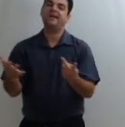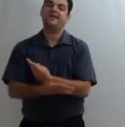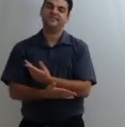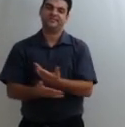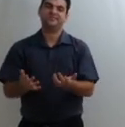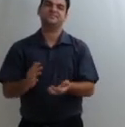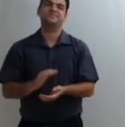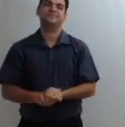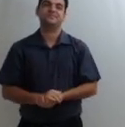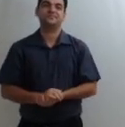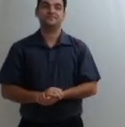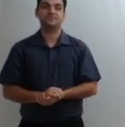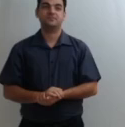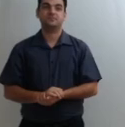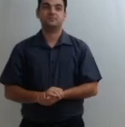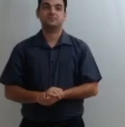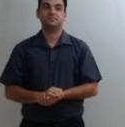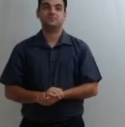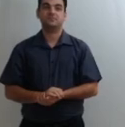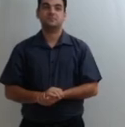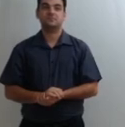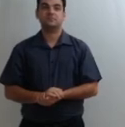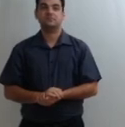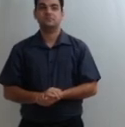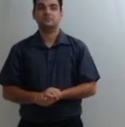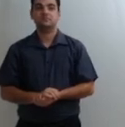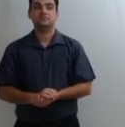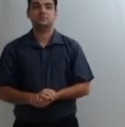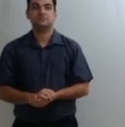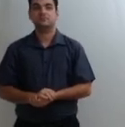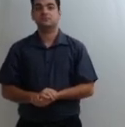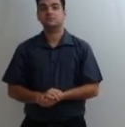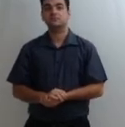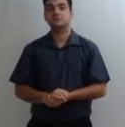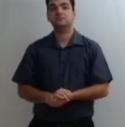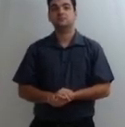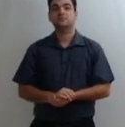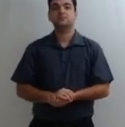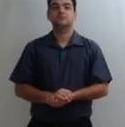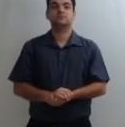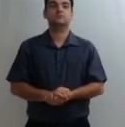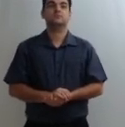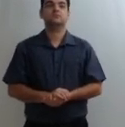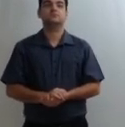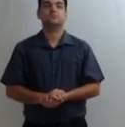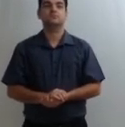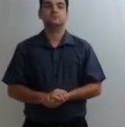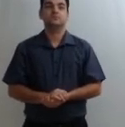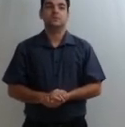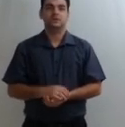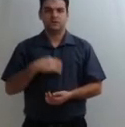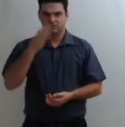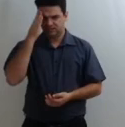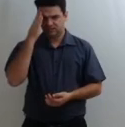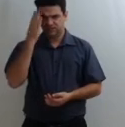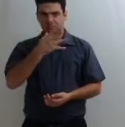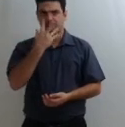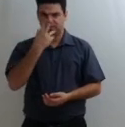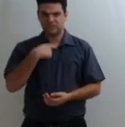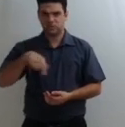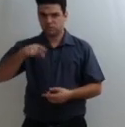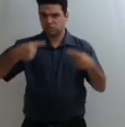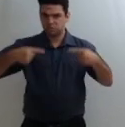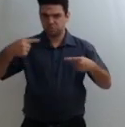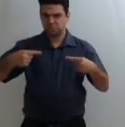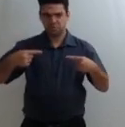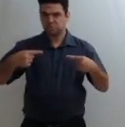Colegas, se me permitem, na verdade, nós acho que não temos praticamente divergência, a não ser talvez